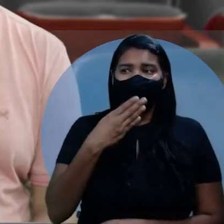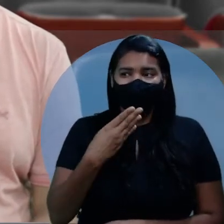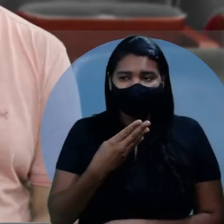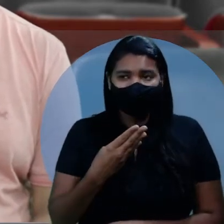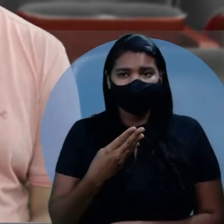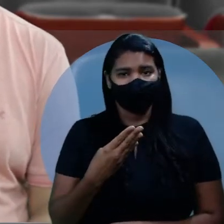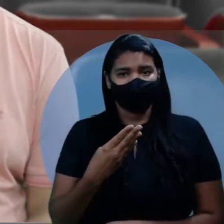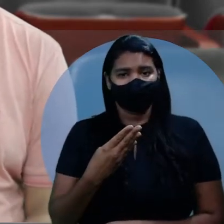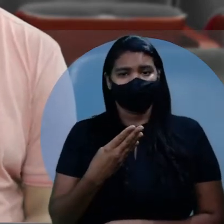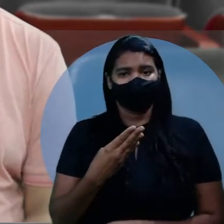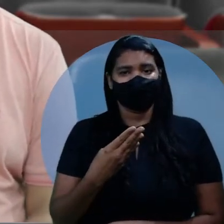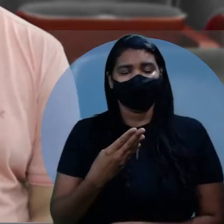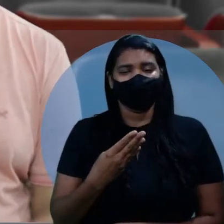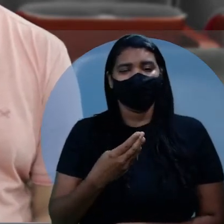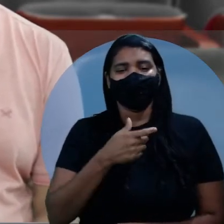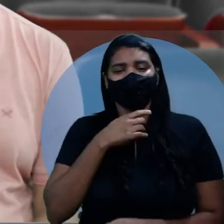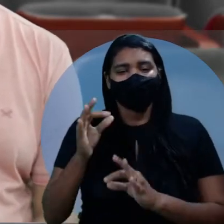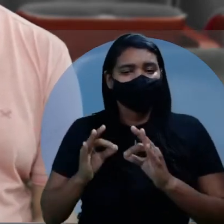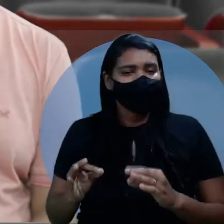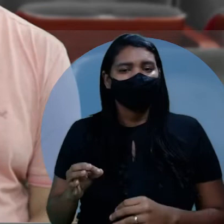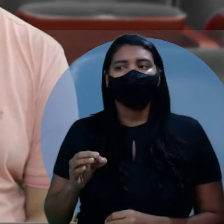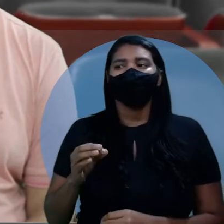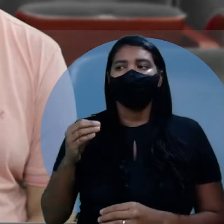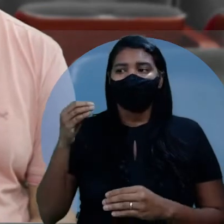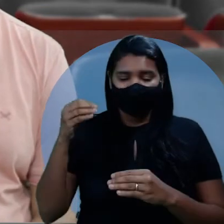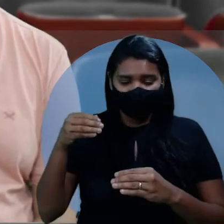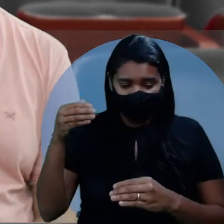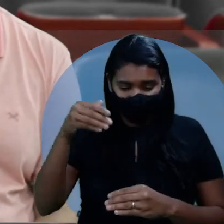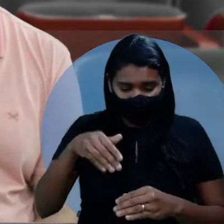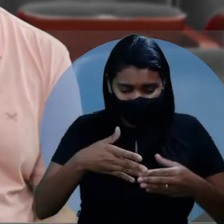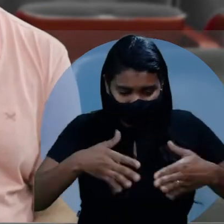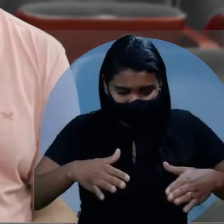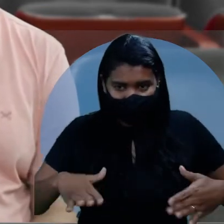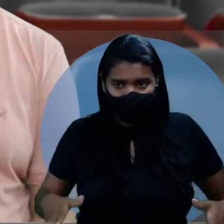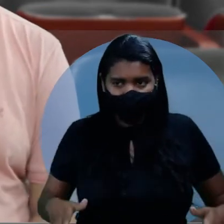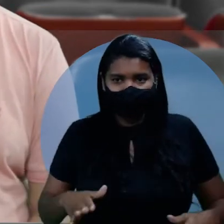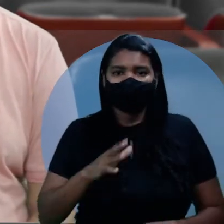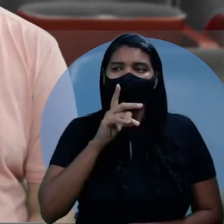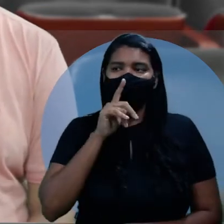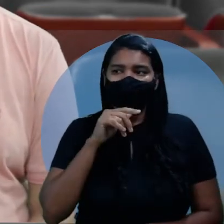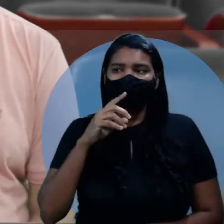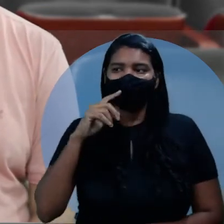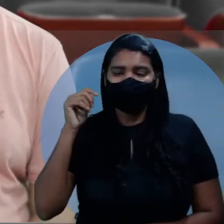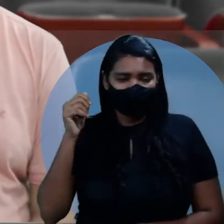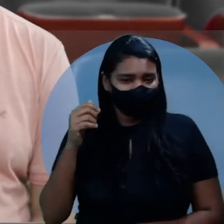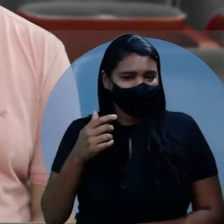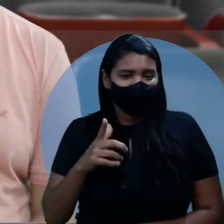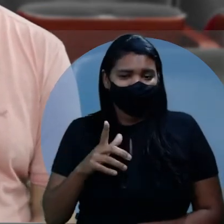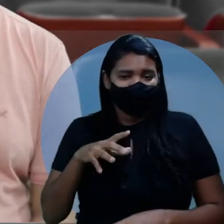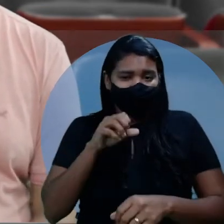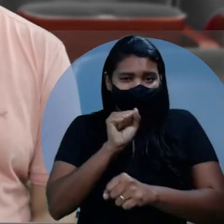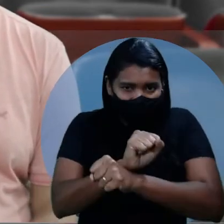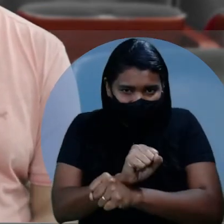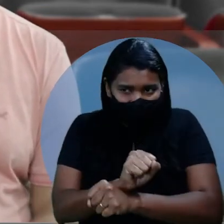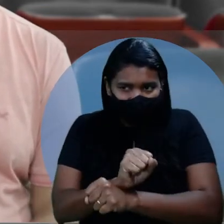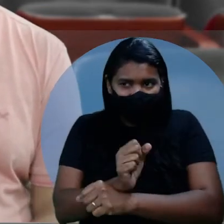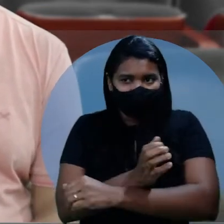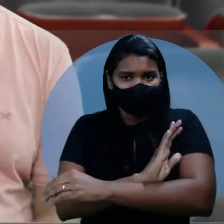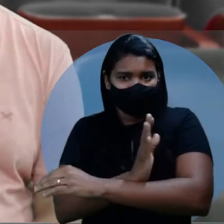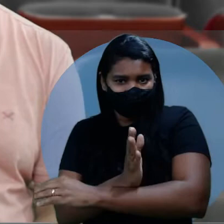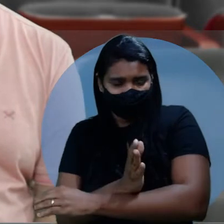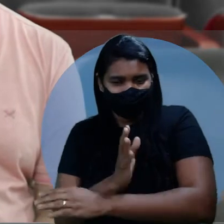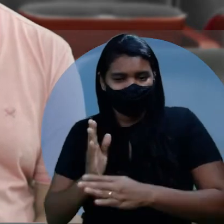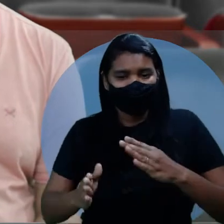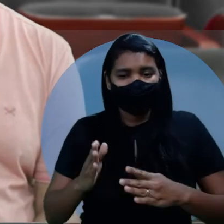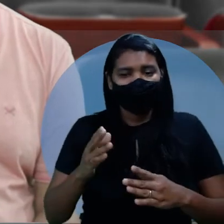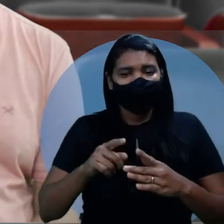Steven Spielberg disse, não, a gente vai fazer em água salgada, a gente vai fazer no mar. Resultado, no mar ele não funcionou bem, porque ele travava, né? Então, boa